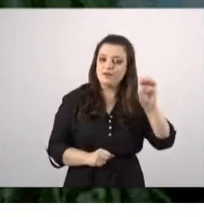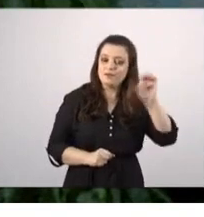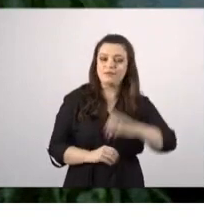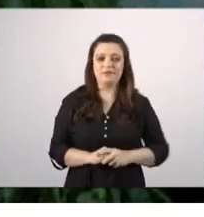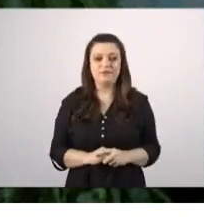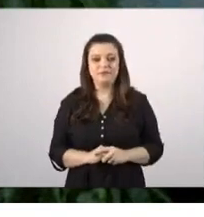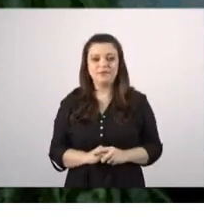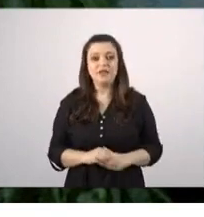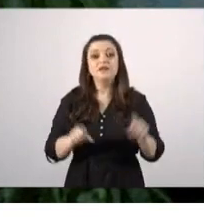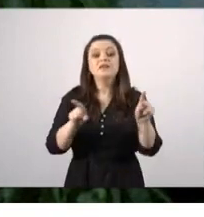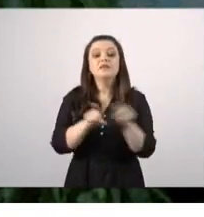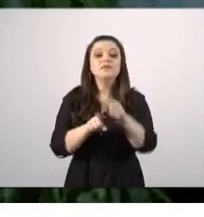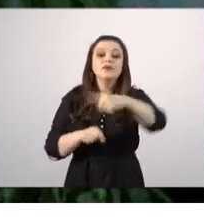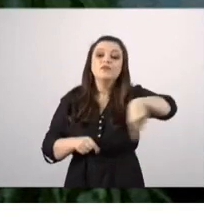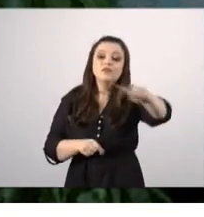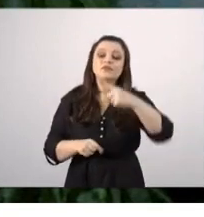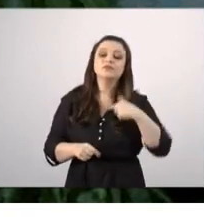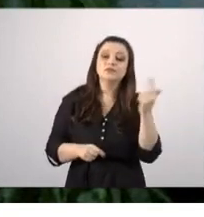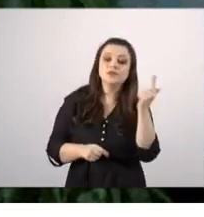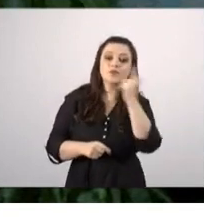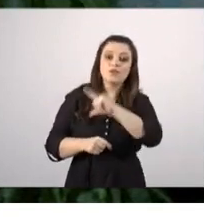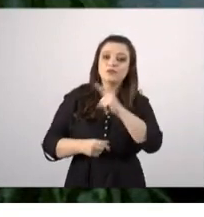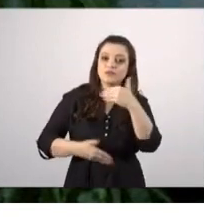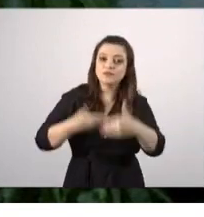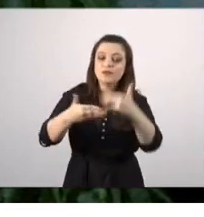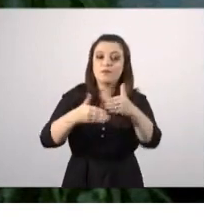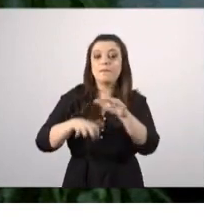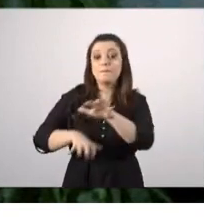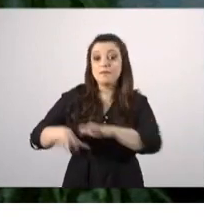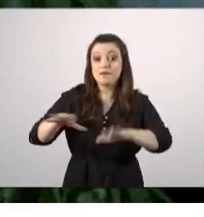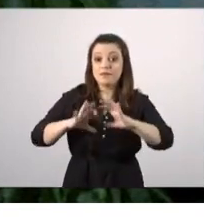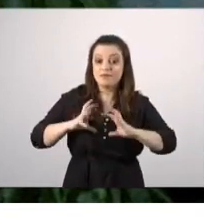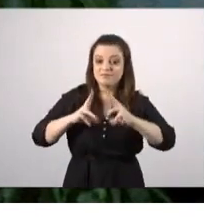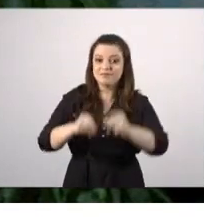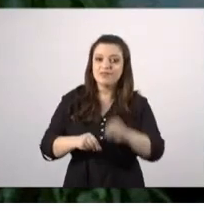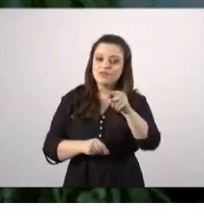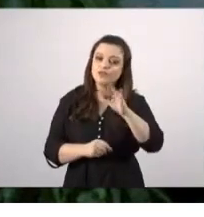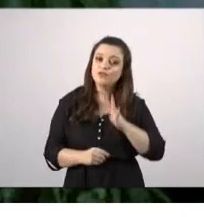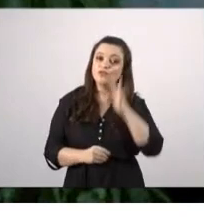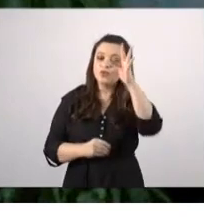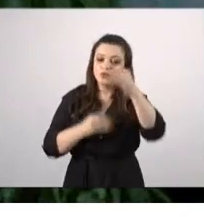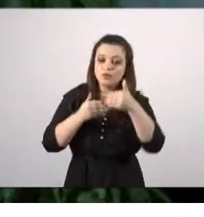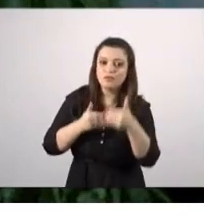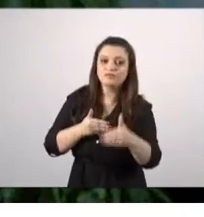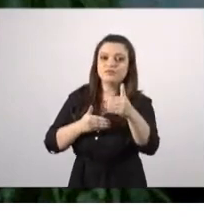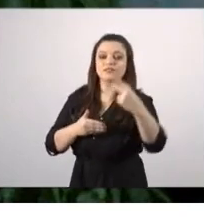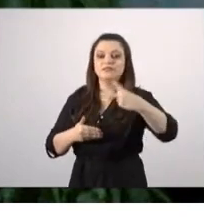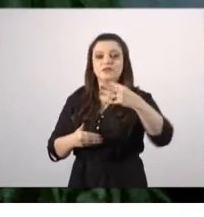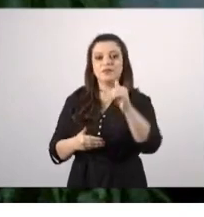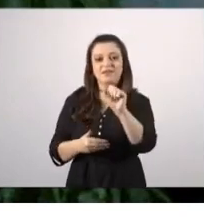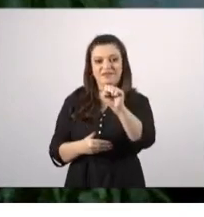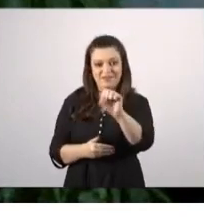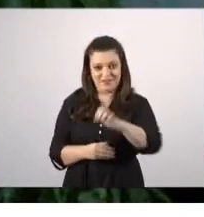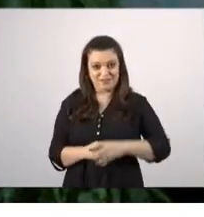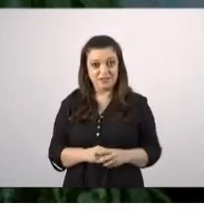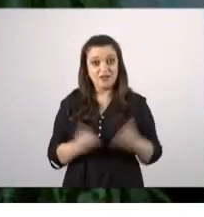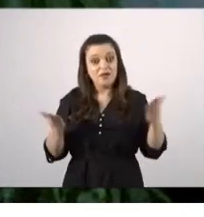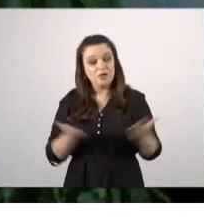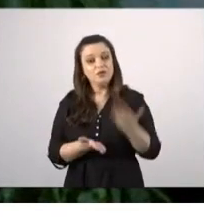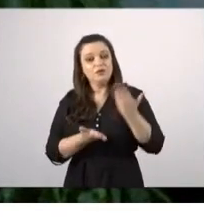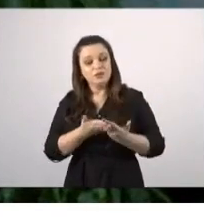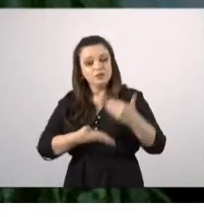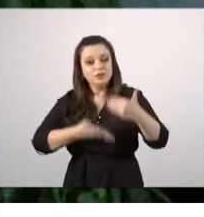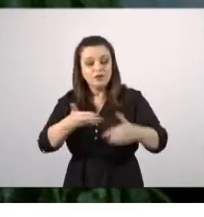an international accomplishment that fully prepares you for the next stage of your studies, be they at Kent State or